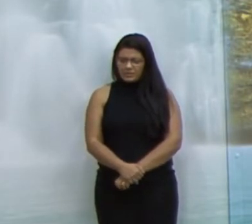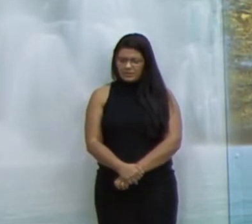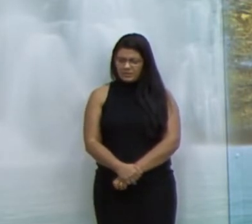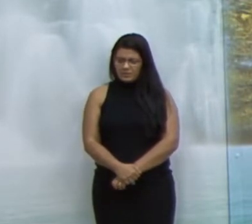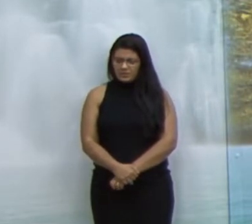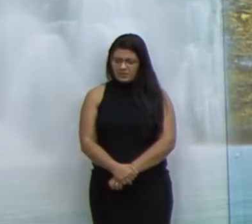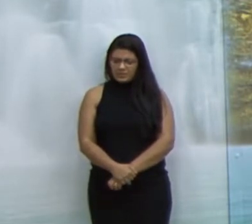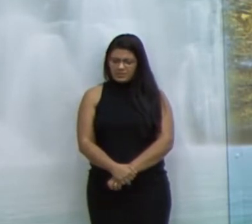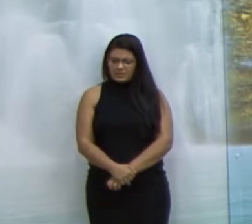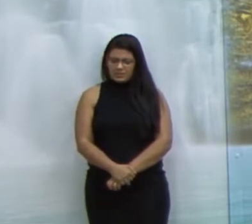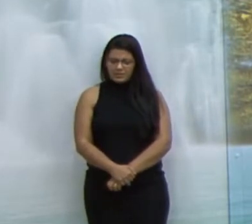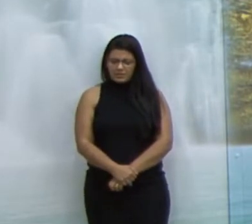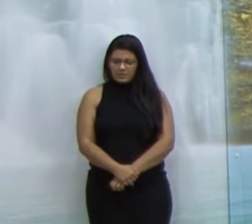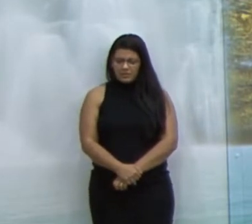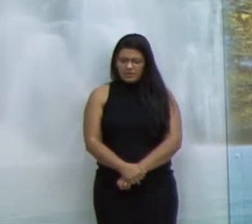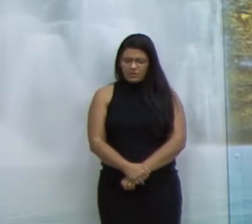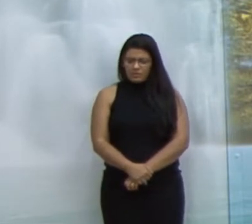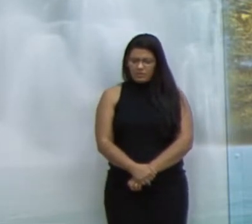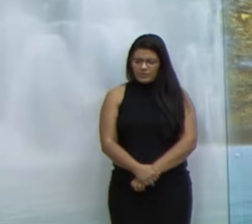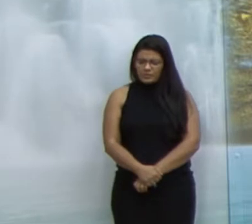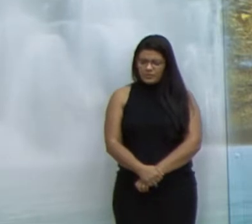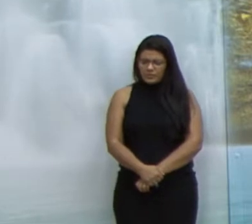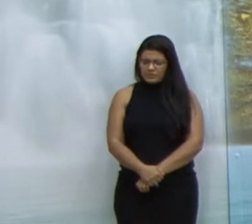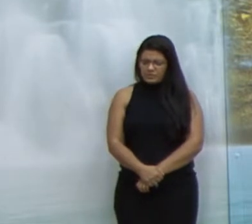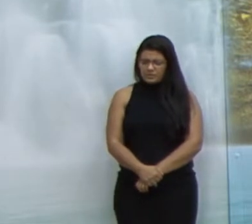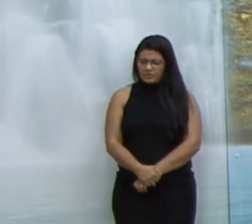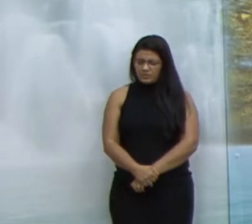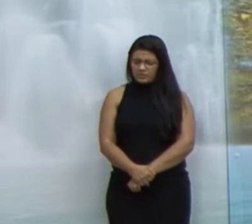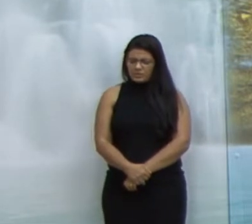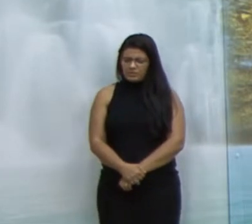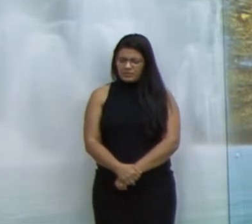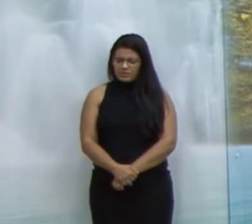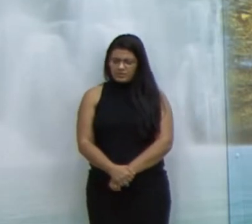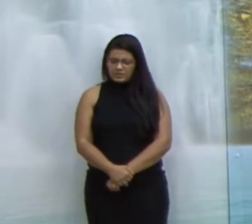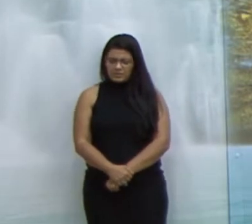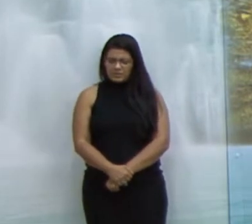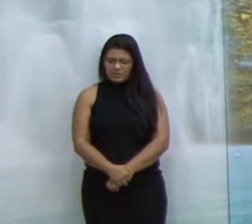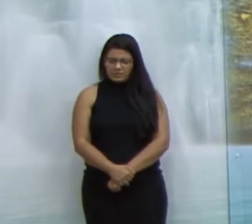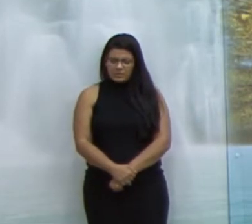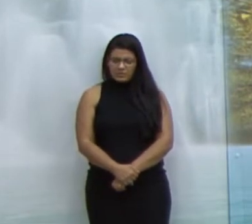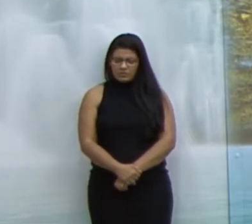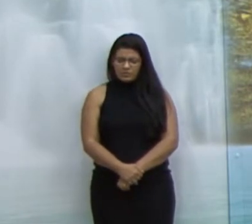Aleluia! O segredo é dependermos dele.